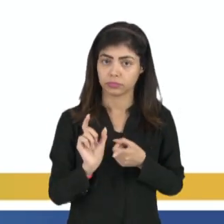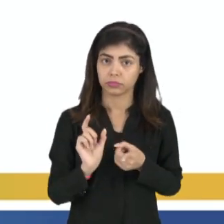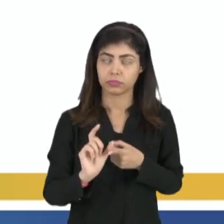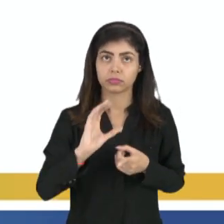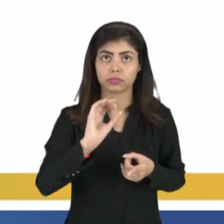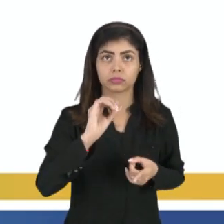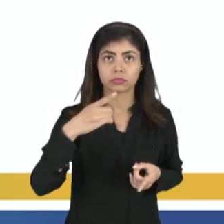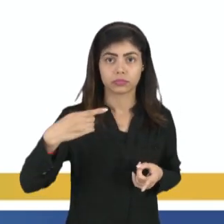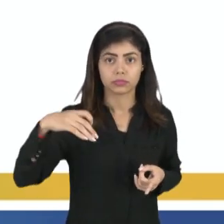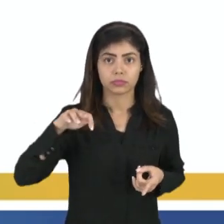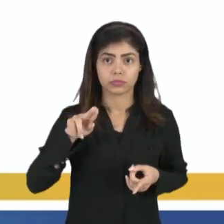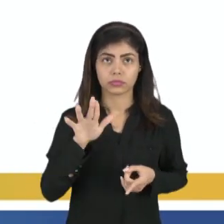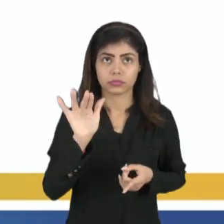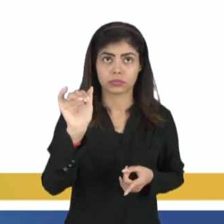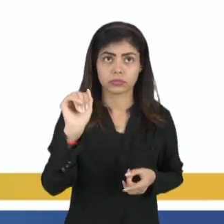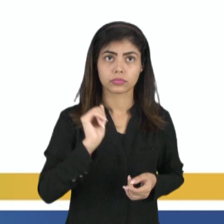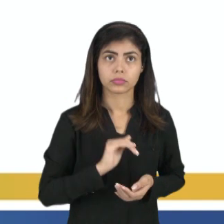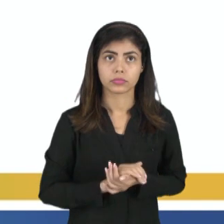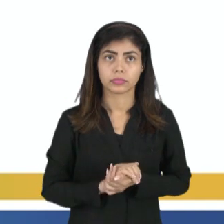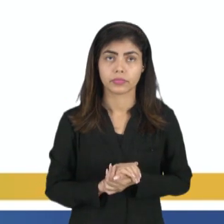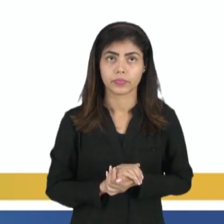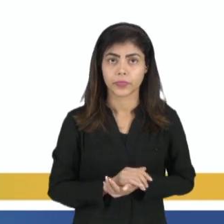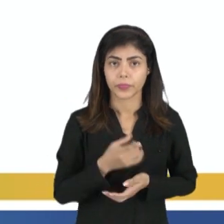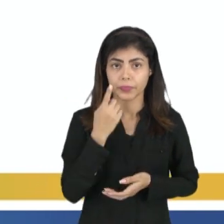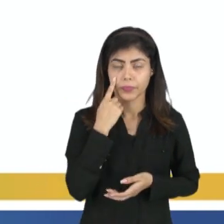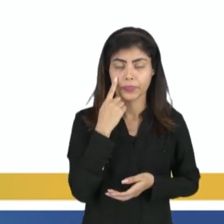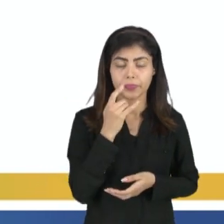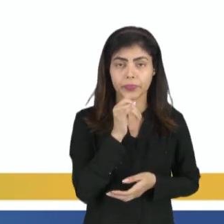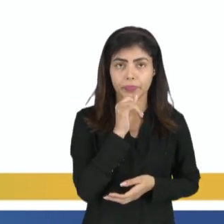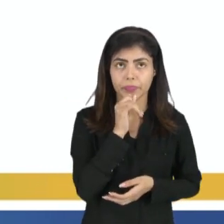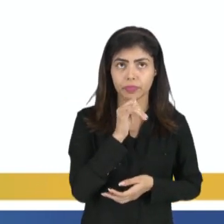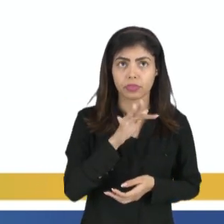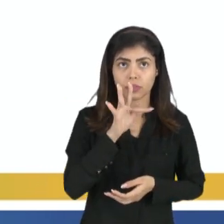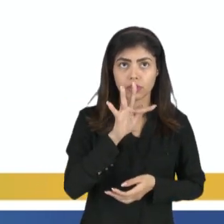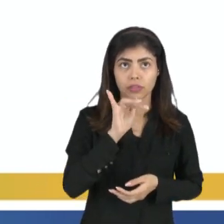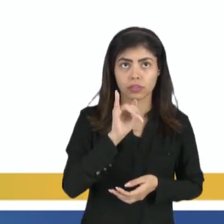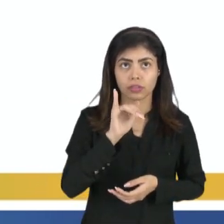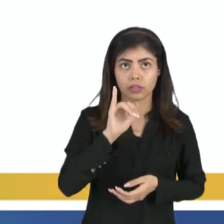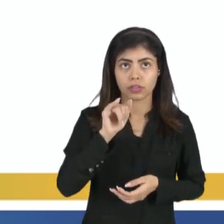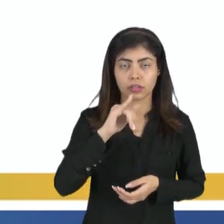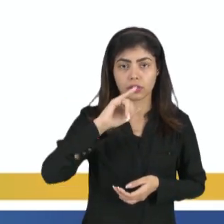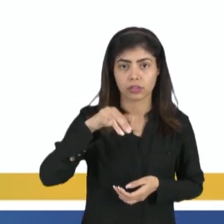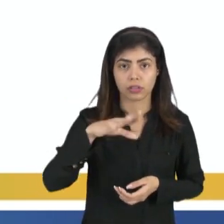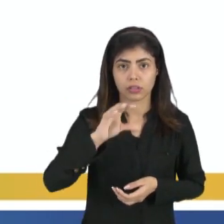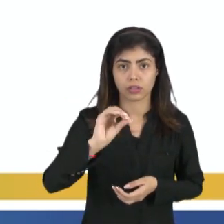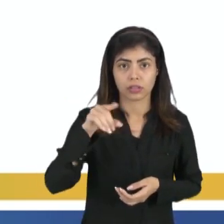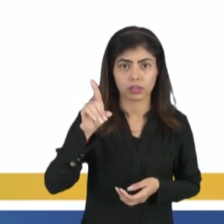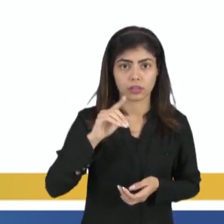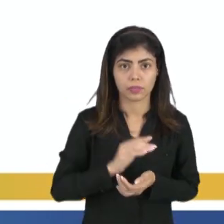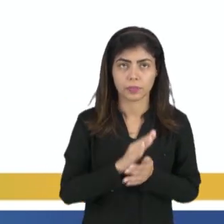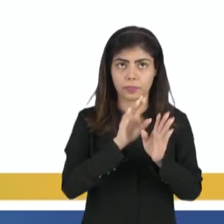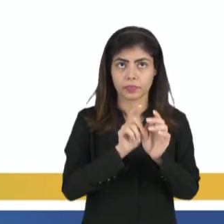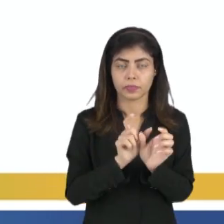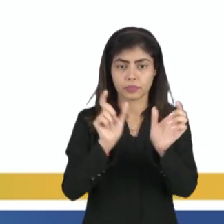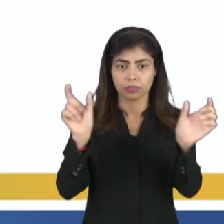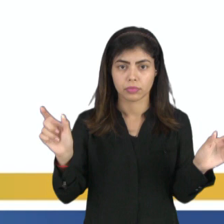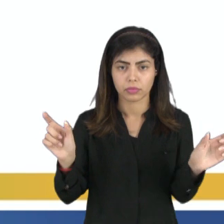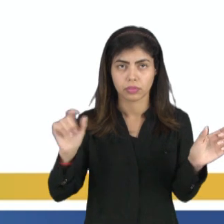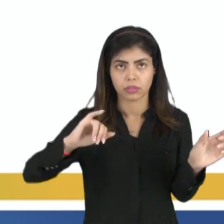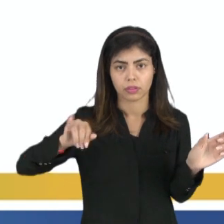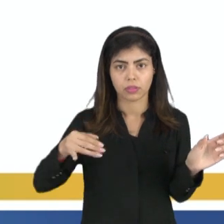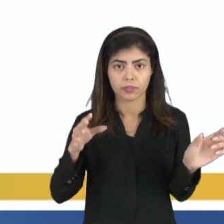essa palavra ela é oxítona veja os exemplos Feijó separamos as sílabas